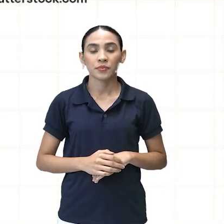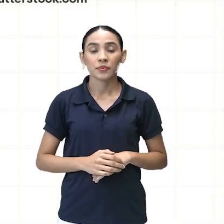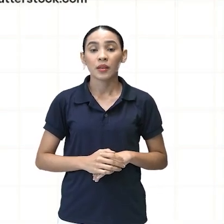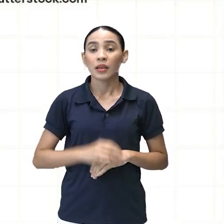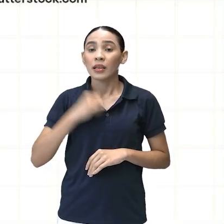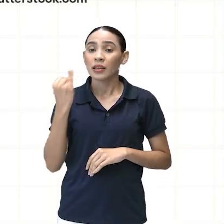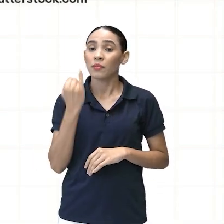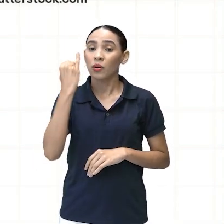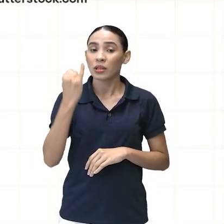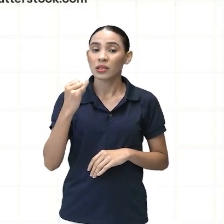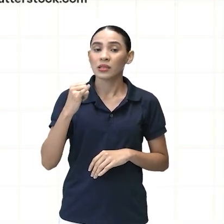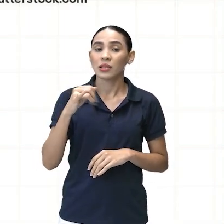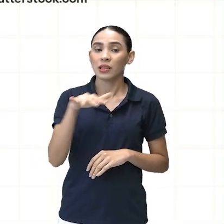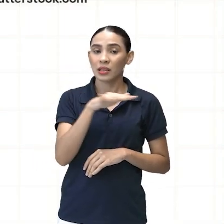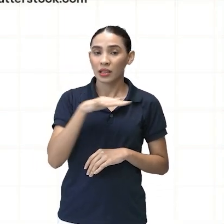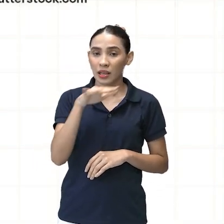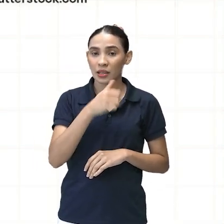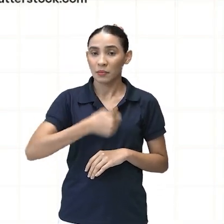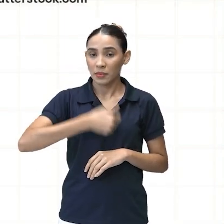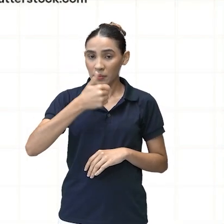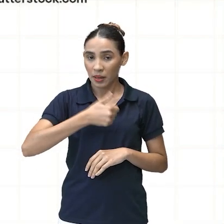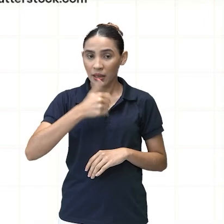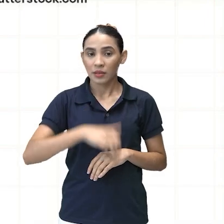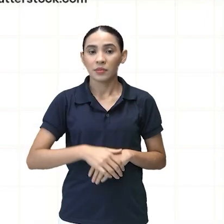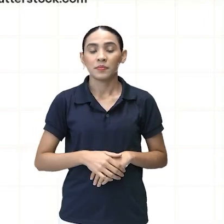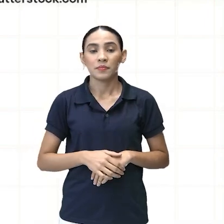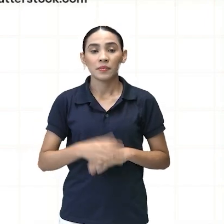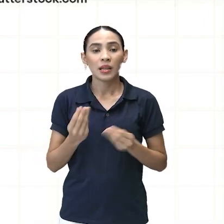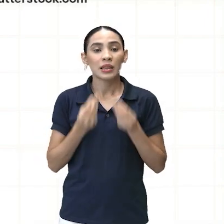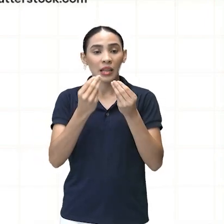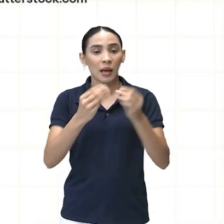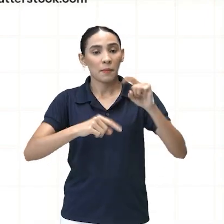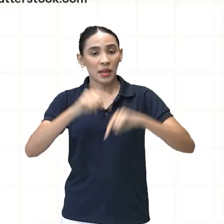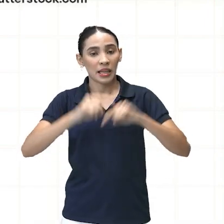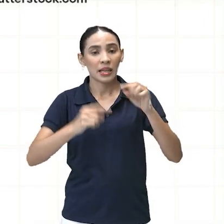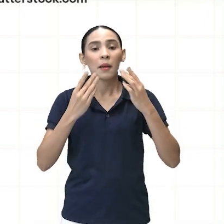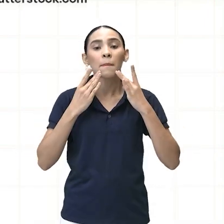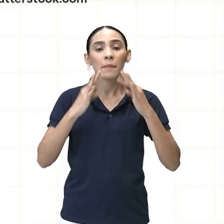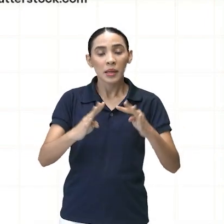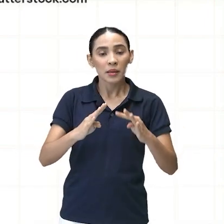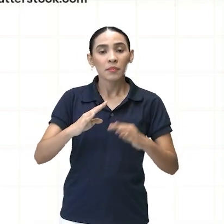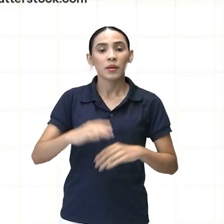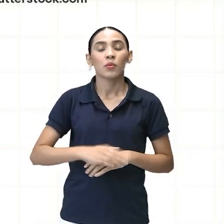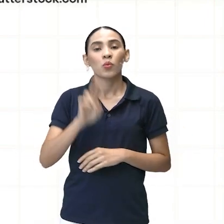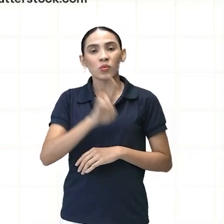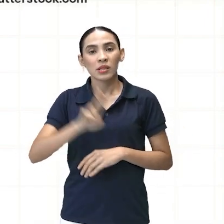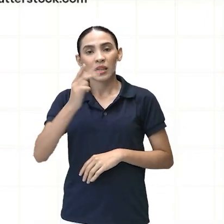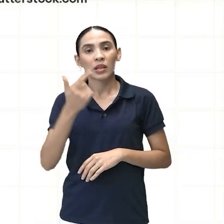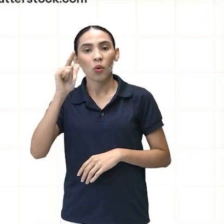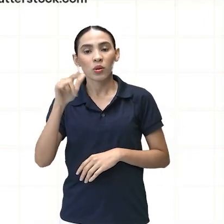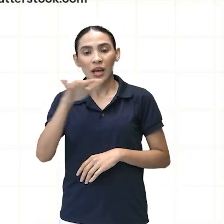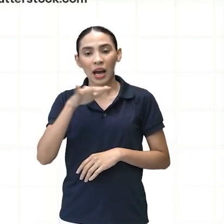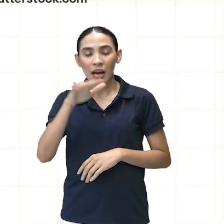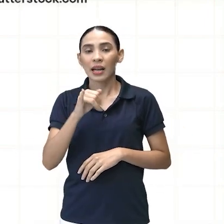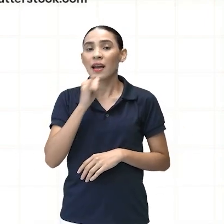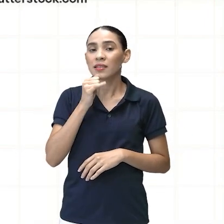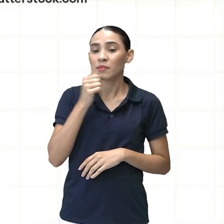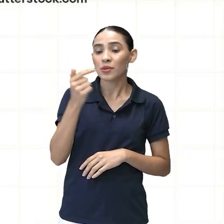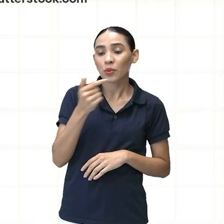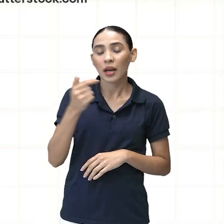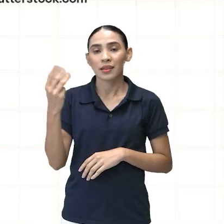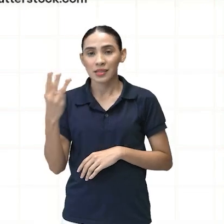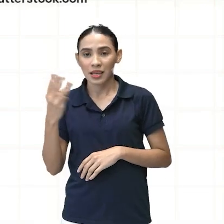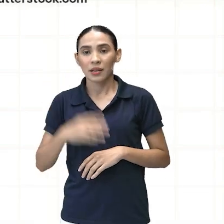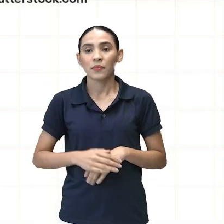a importância do setor primário. Fornece matéria-prima, certo, para ser utilizado em outros setores, como o secundário e o